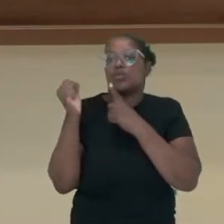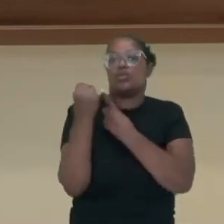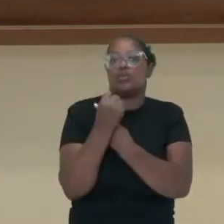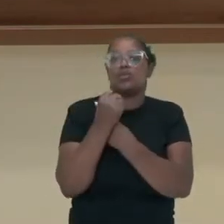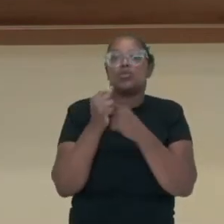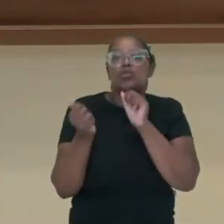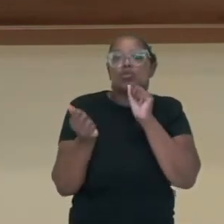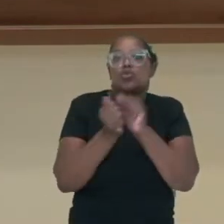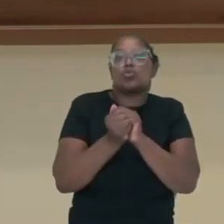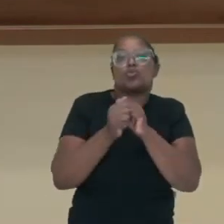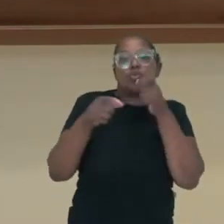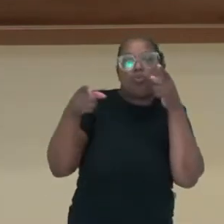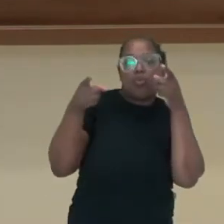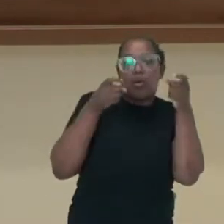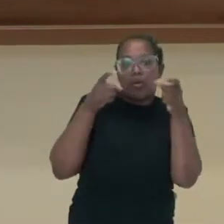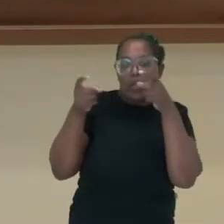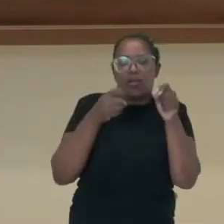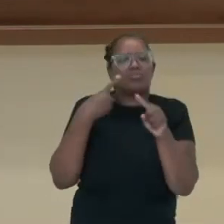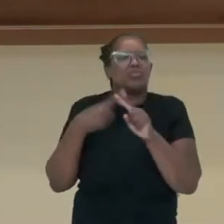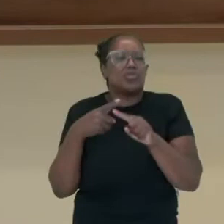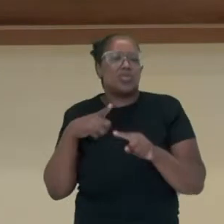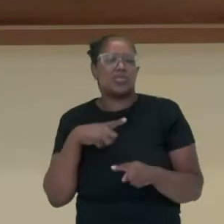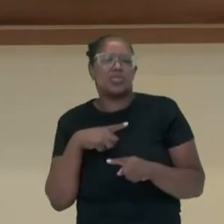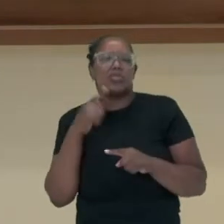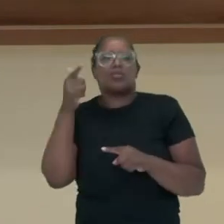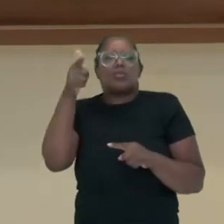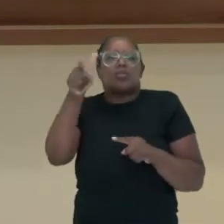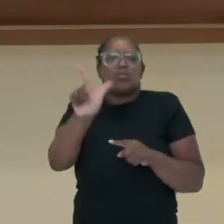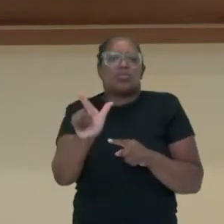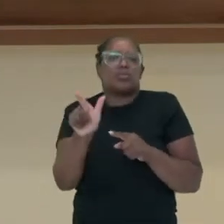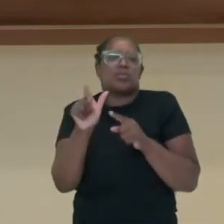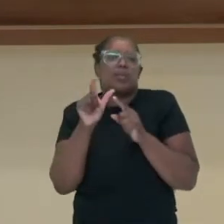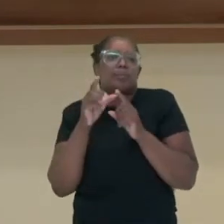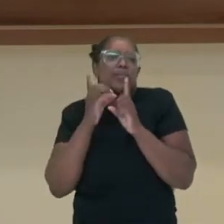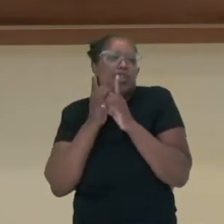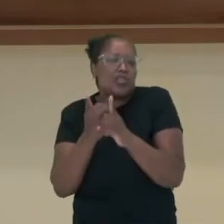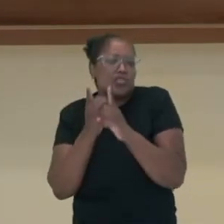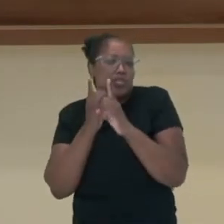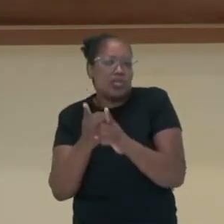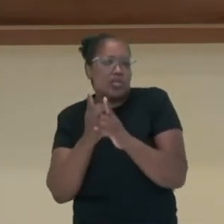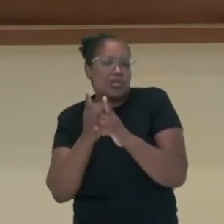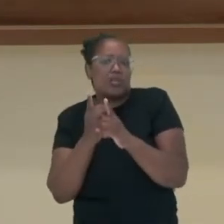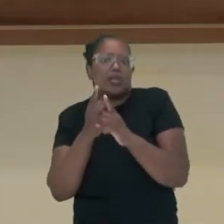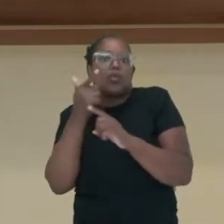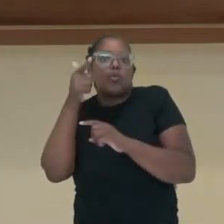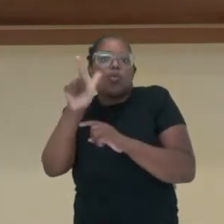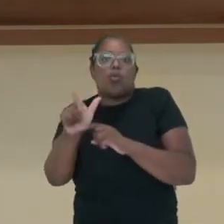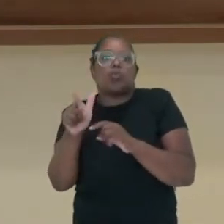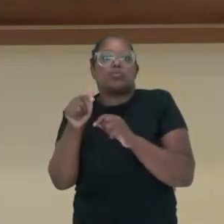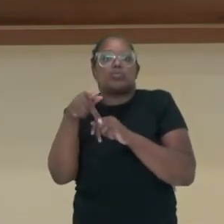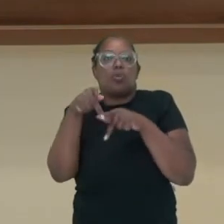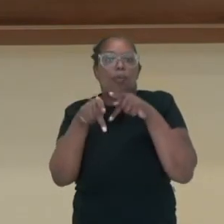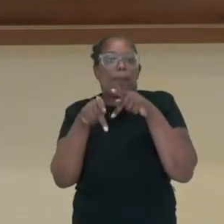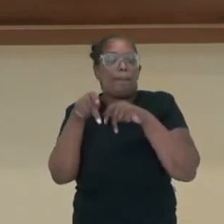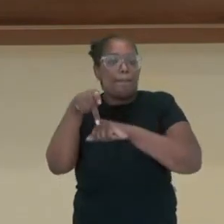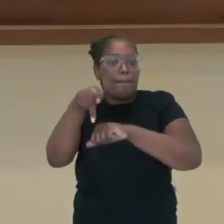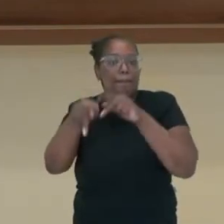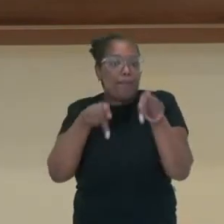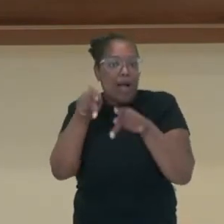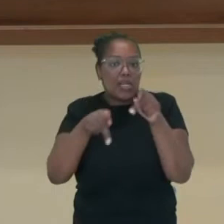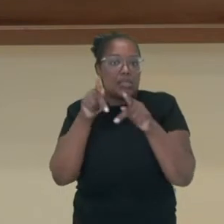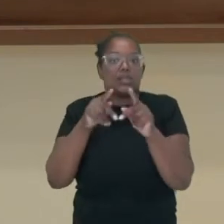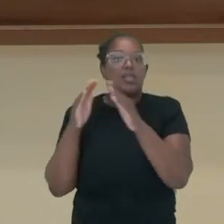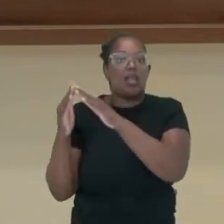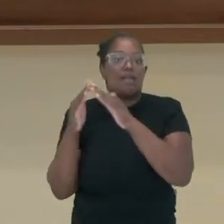União Soviética, que tinha recém-organizado essa dinâmica com seus países vizinhos a partir de 1922. Dentro